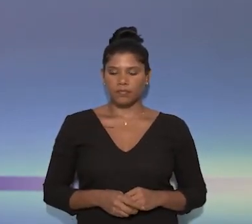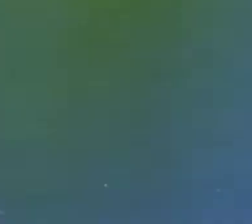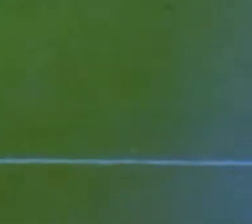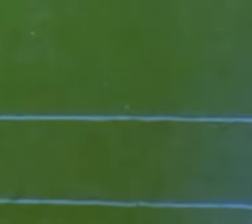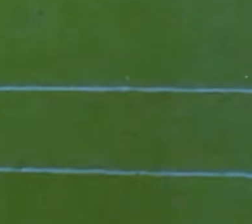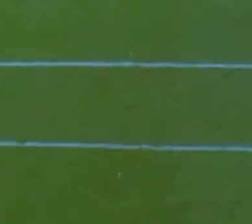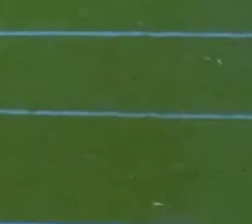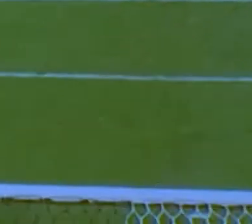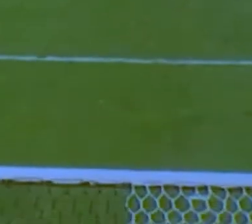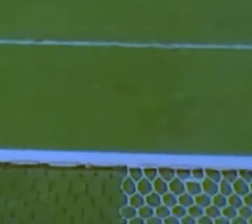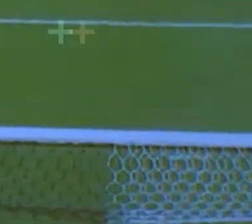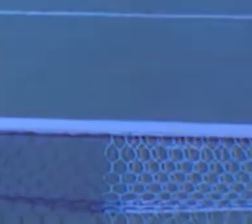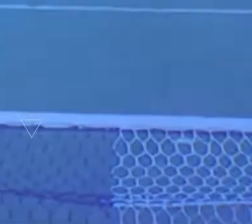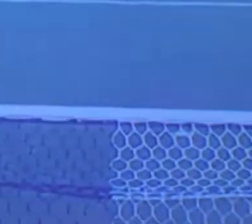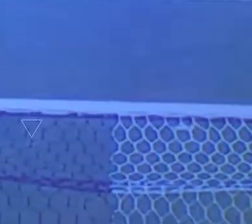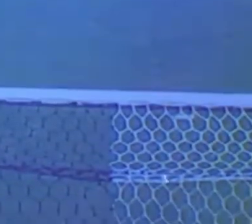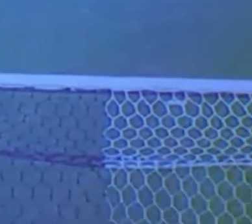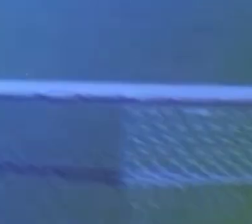Assembleia.